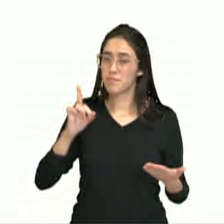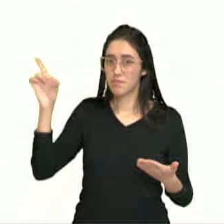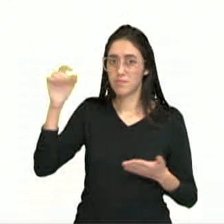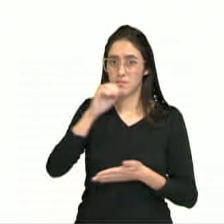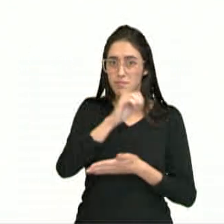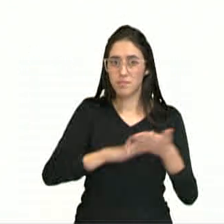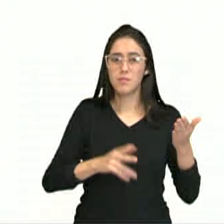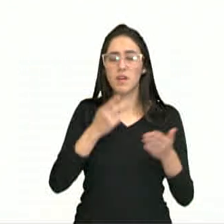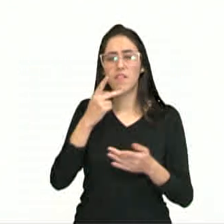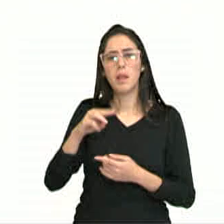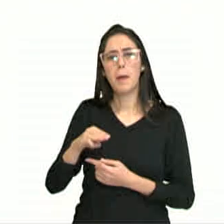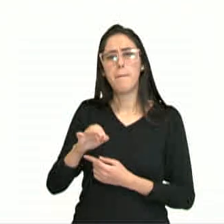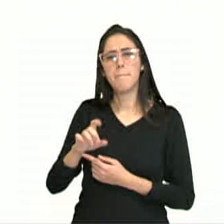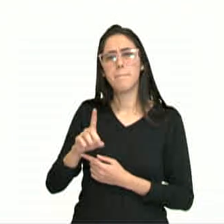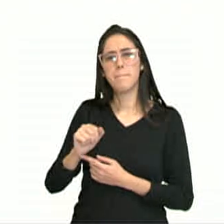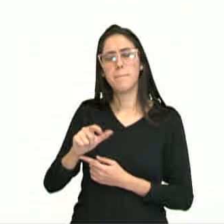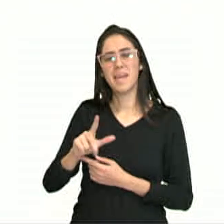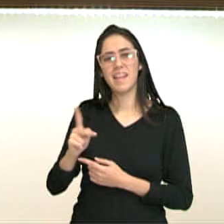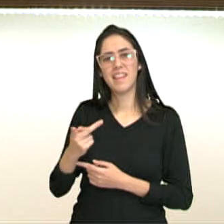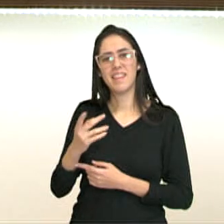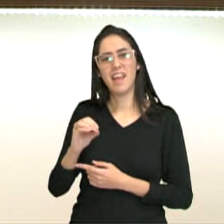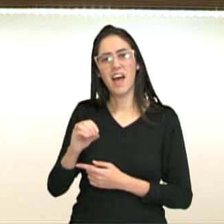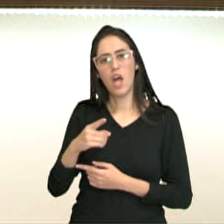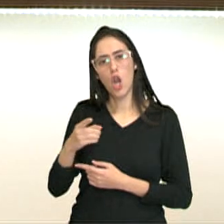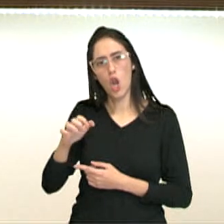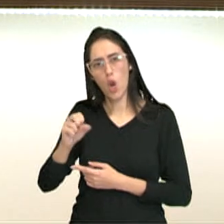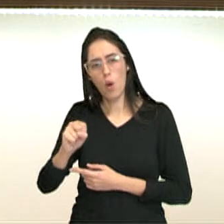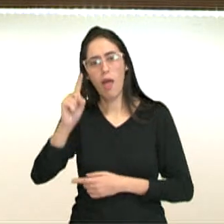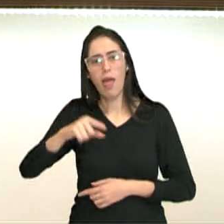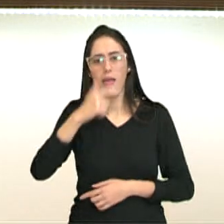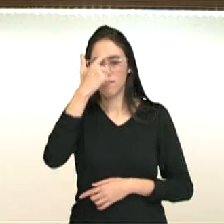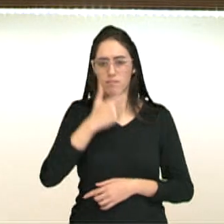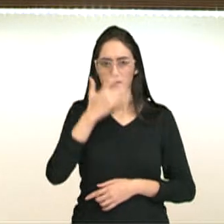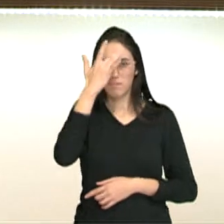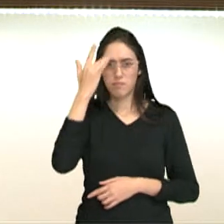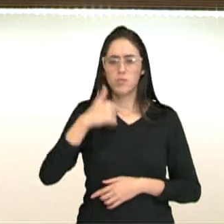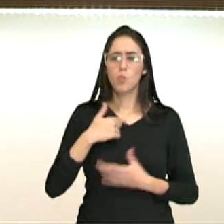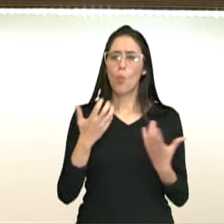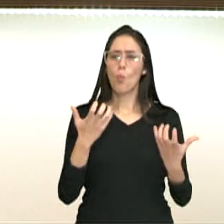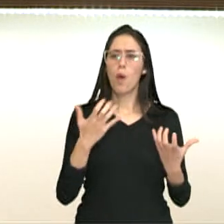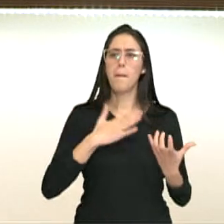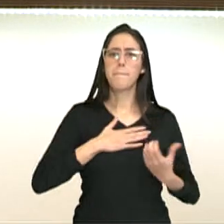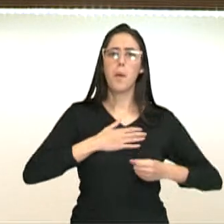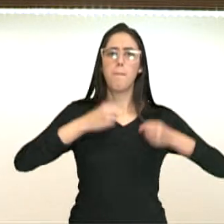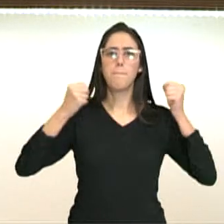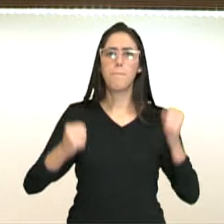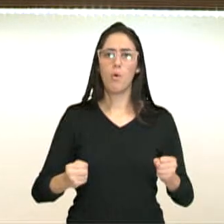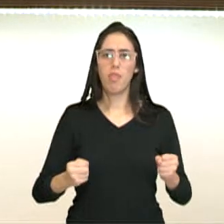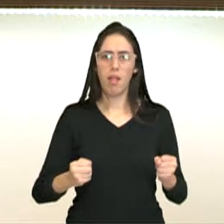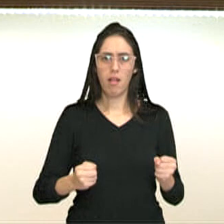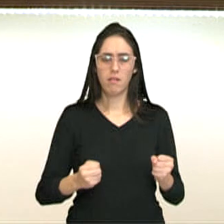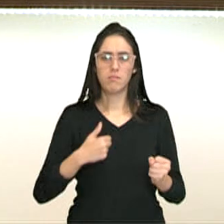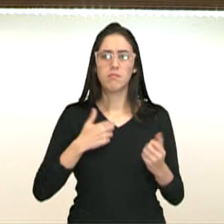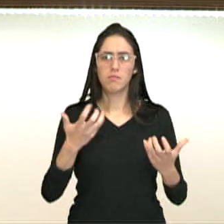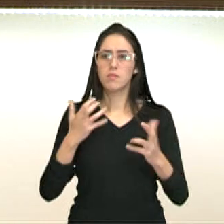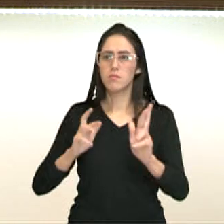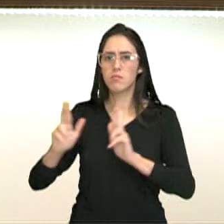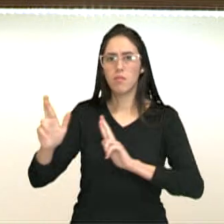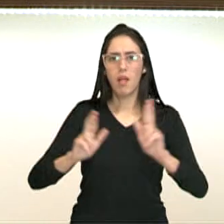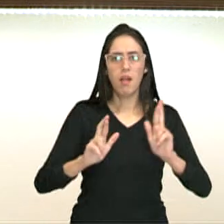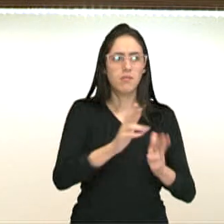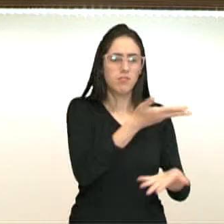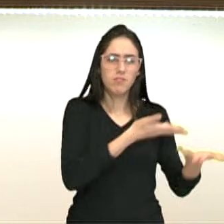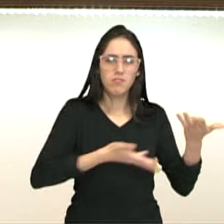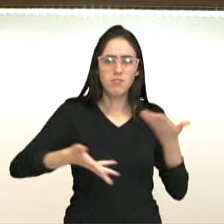diz medalhões, é uma forma do sujeito construir o seu lugar de poder. Então, promover relações sociais de troca